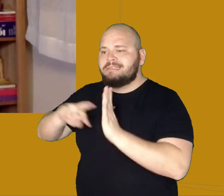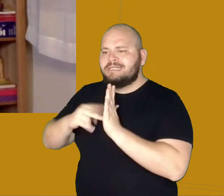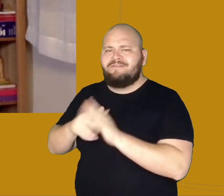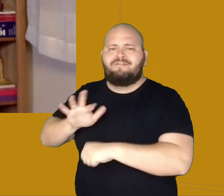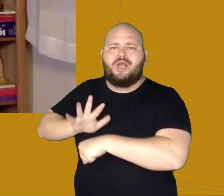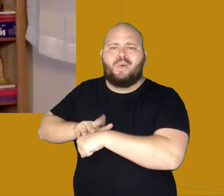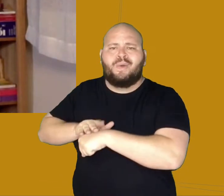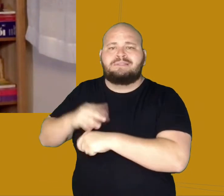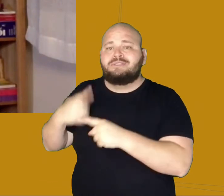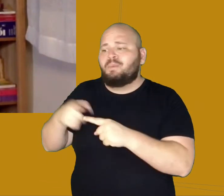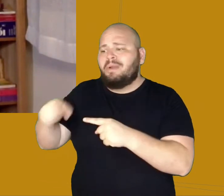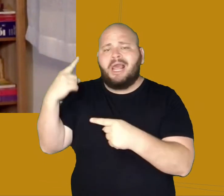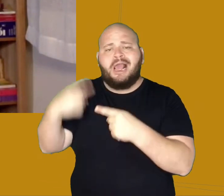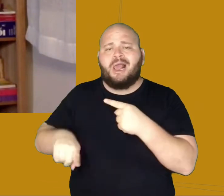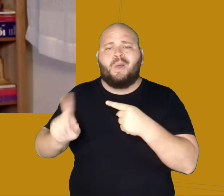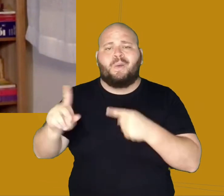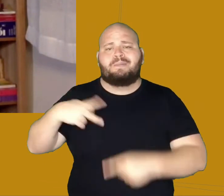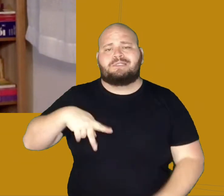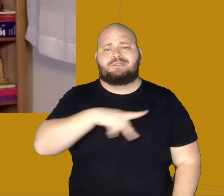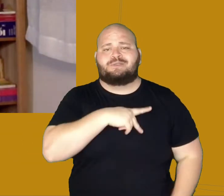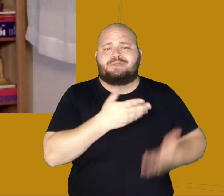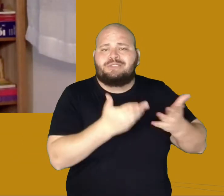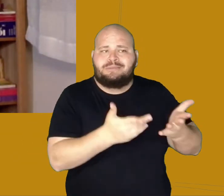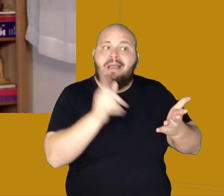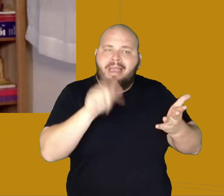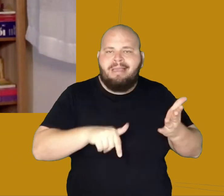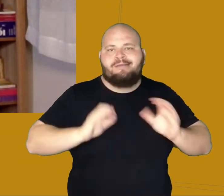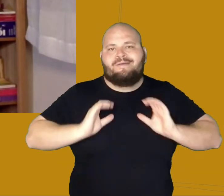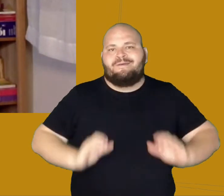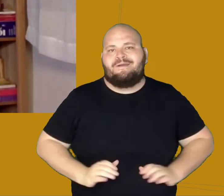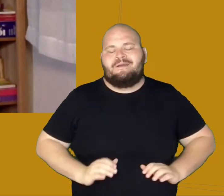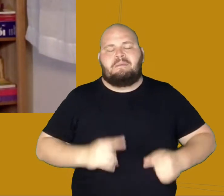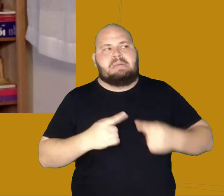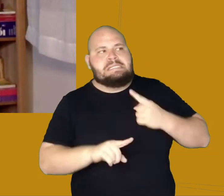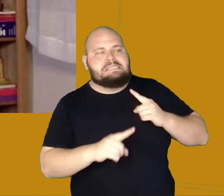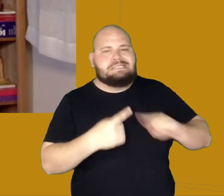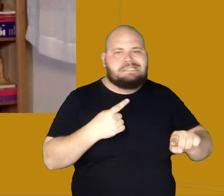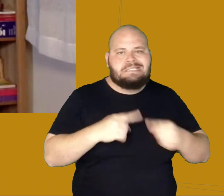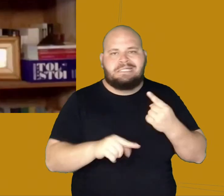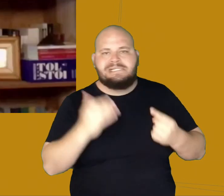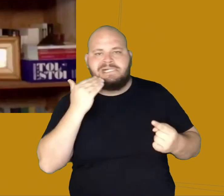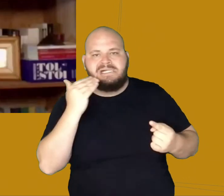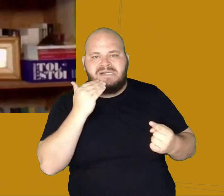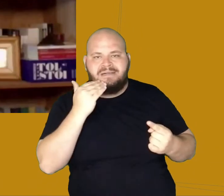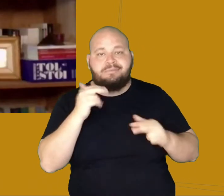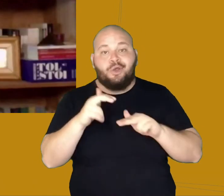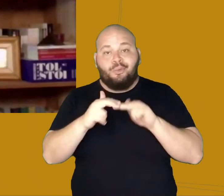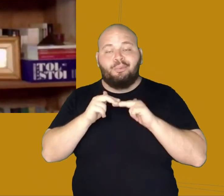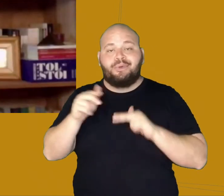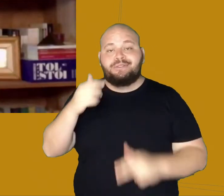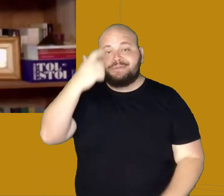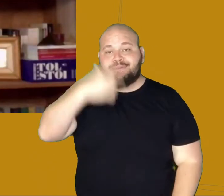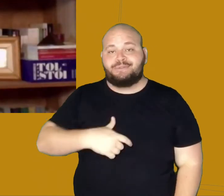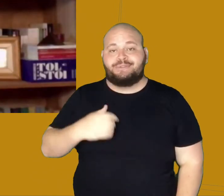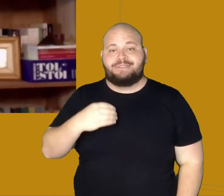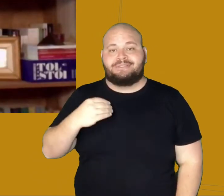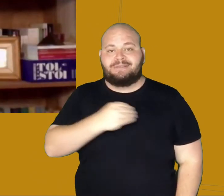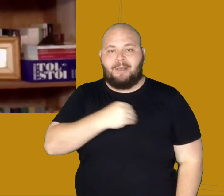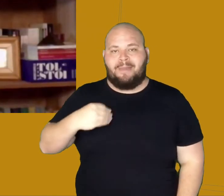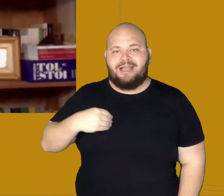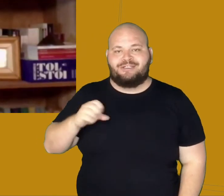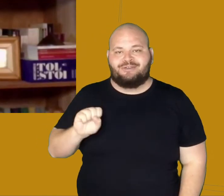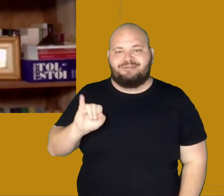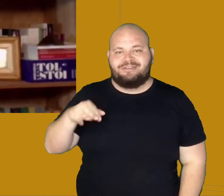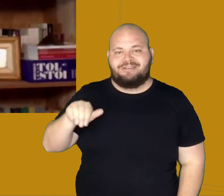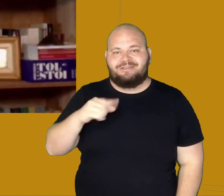pois não se encaixa no padrão da população, que é apresentar desequilíbrio das suas faculdades. Então ele cria uma nova doutrina, segundo